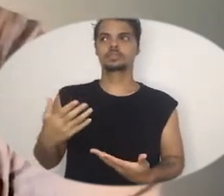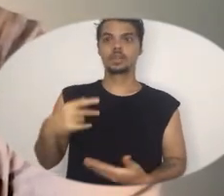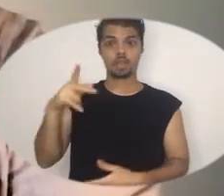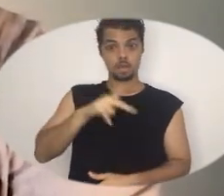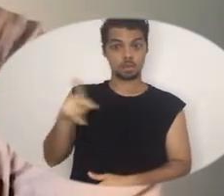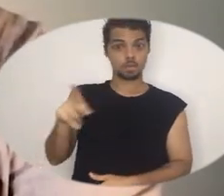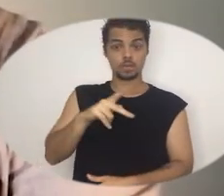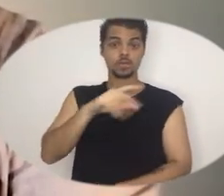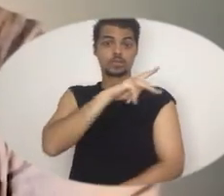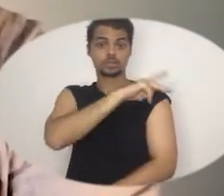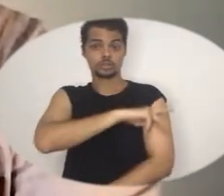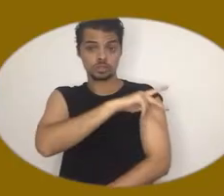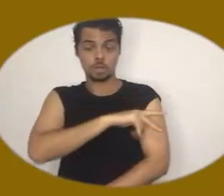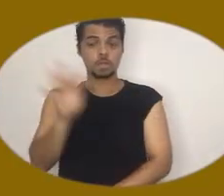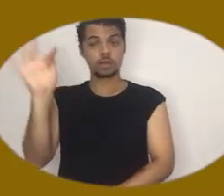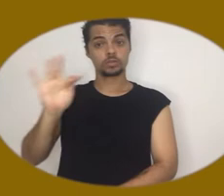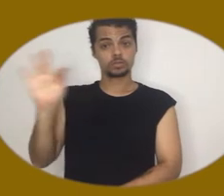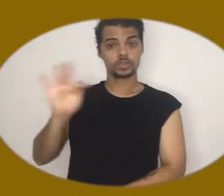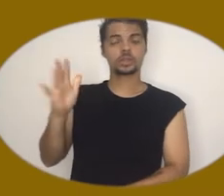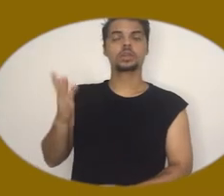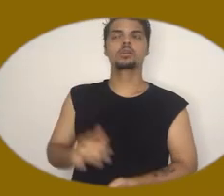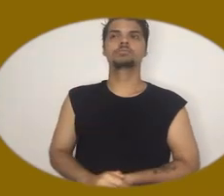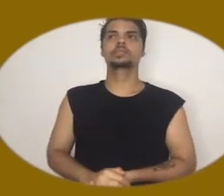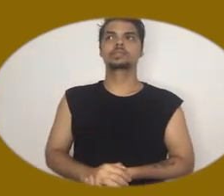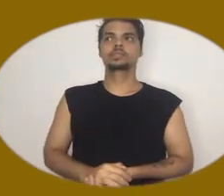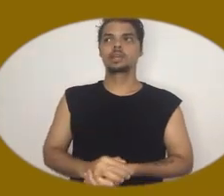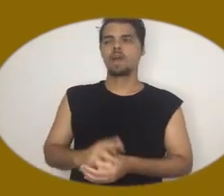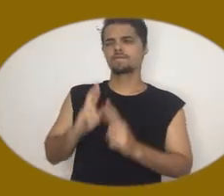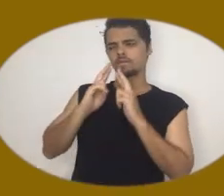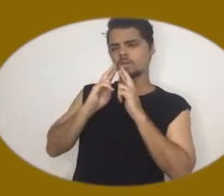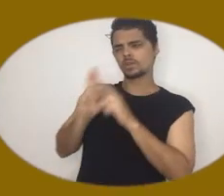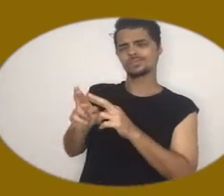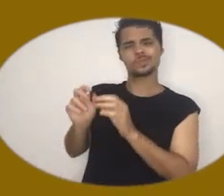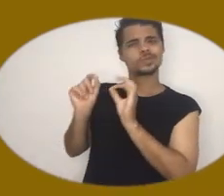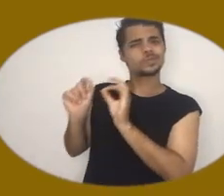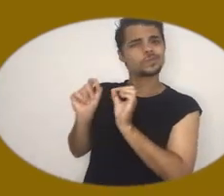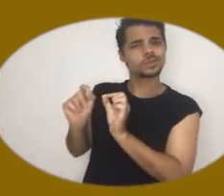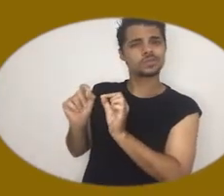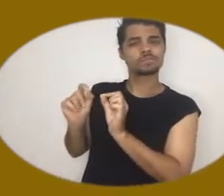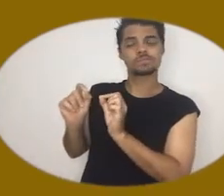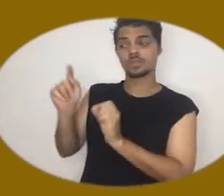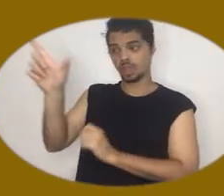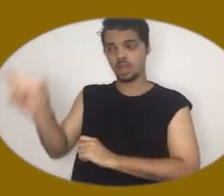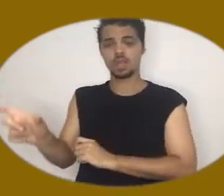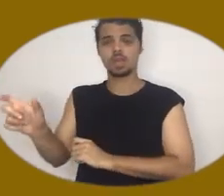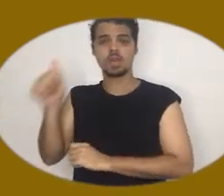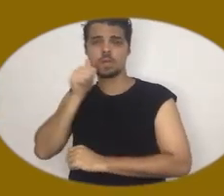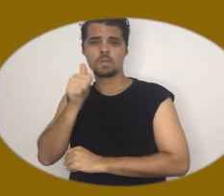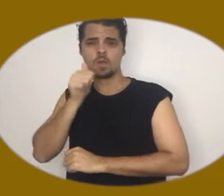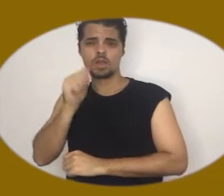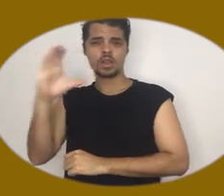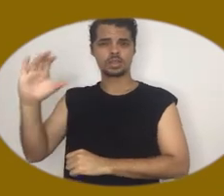responder a seguinte pergunta o que não é muito falado sobre a independência uma questão que foi enviada pela